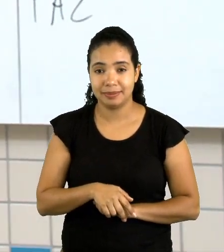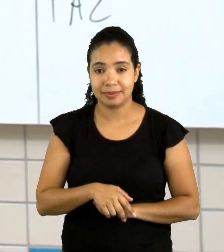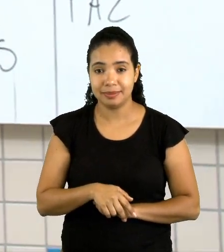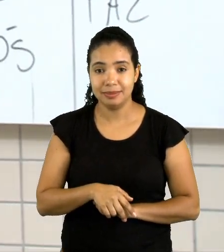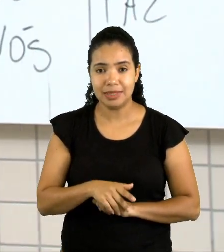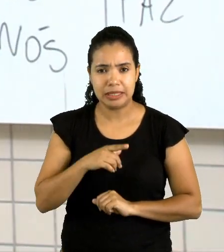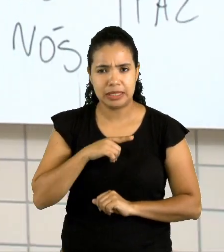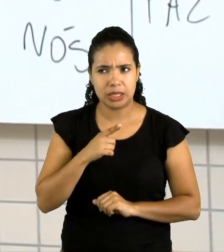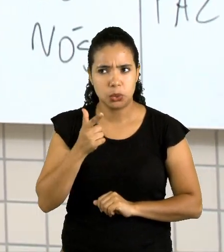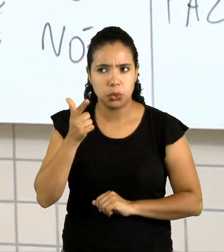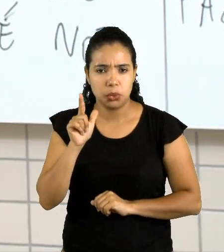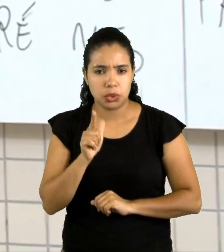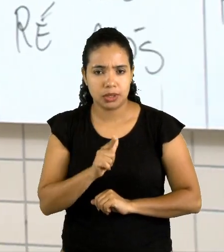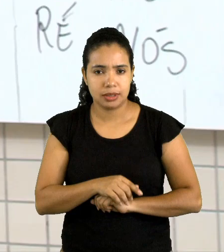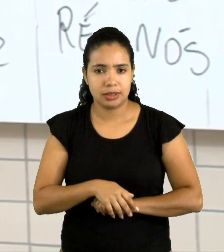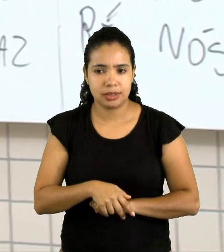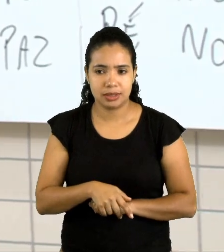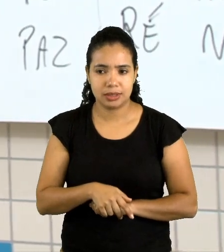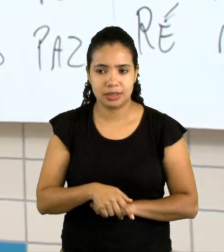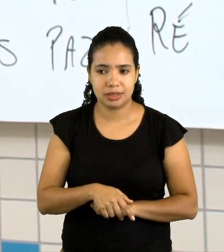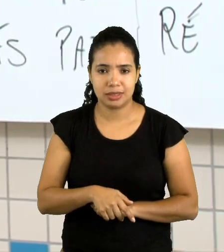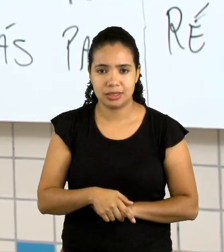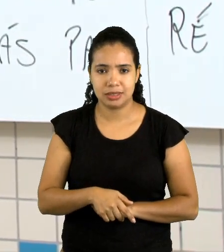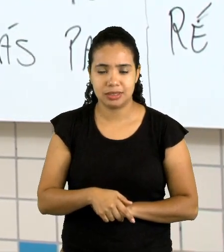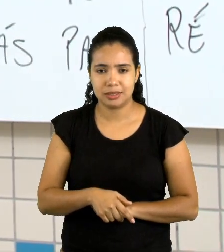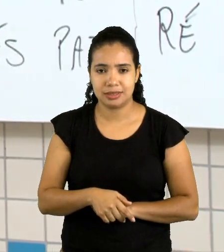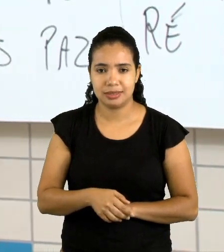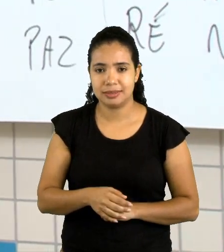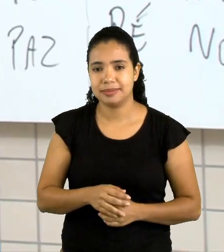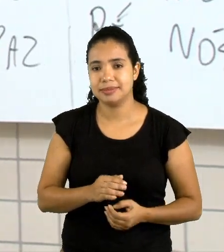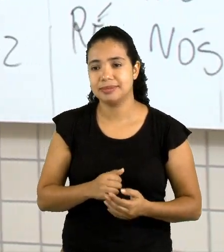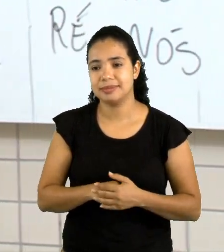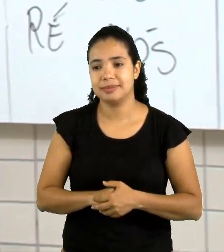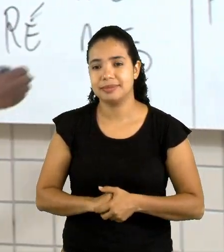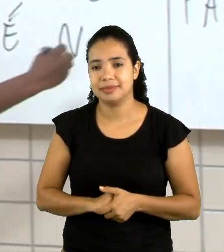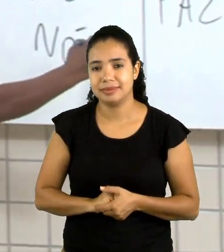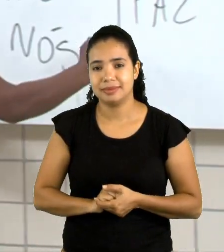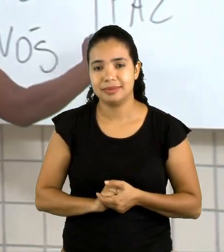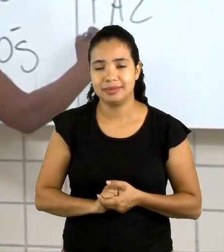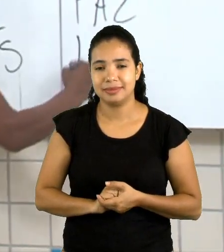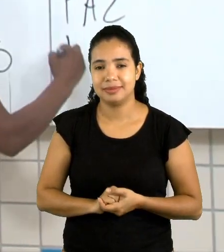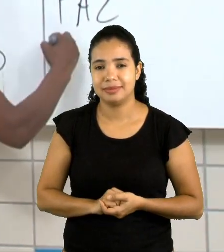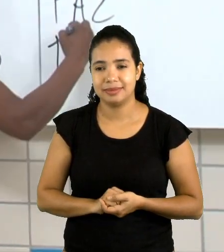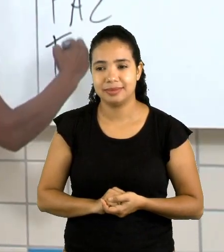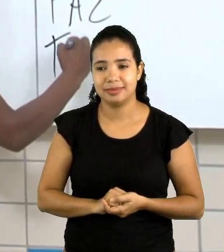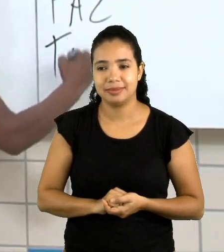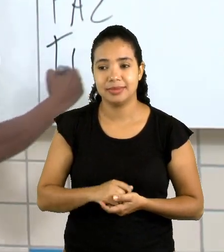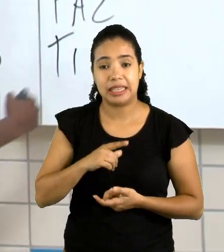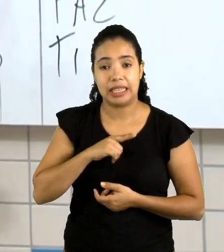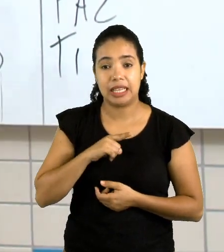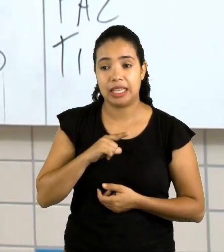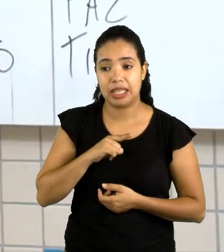Tem outra que não foi acentuado? Tem o ti.